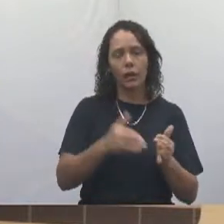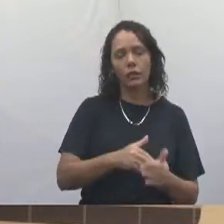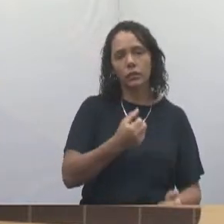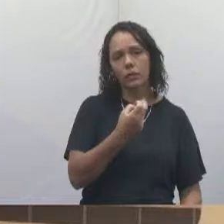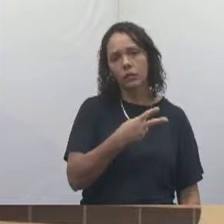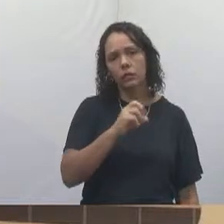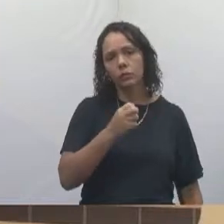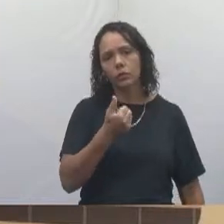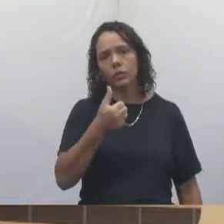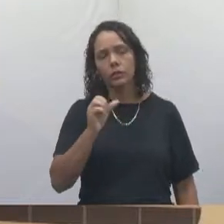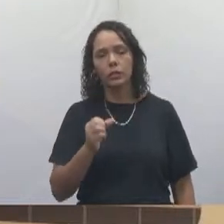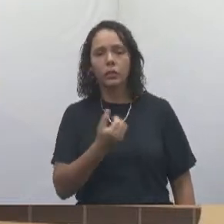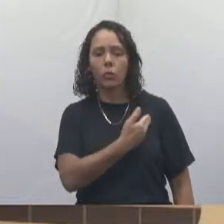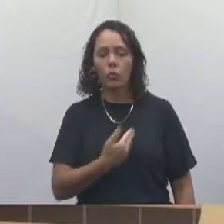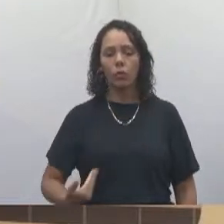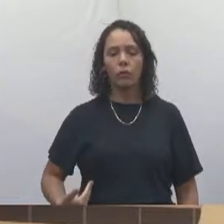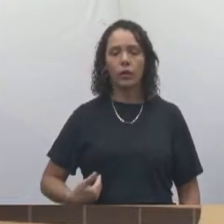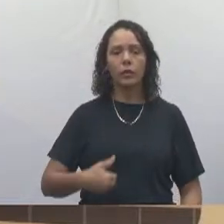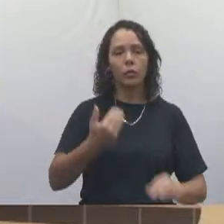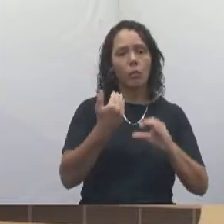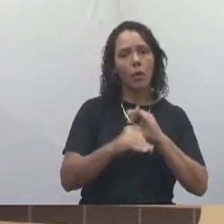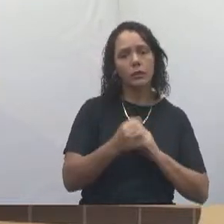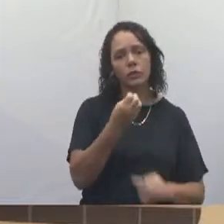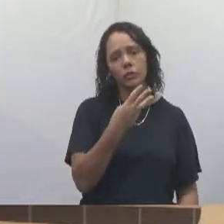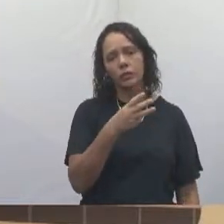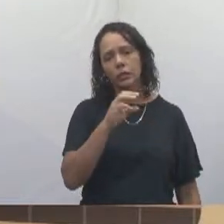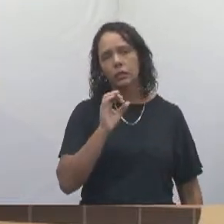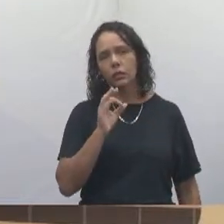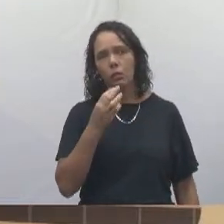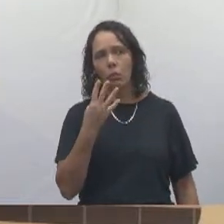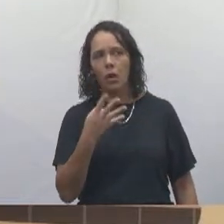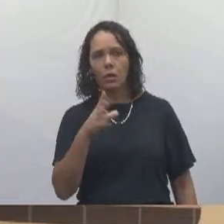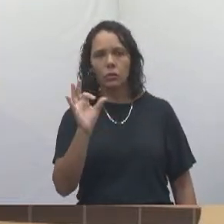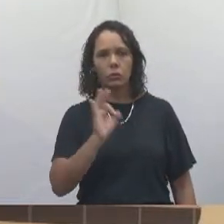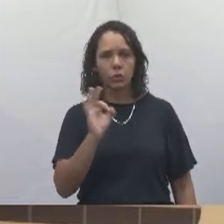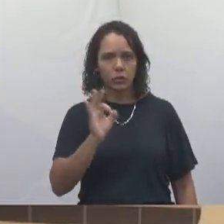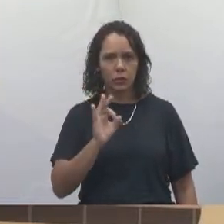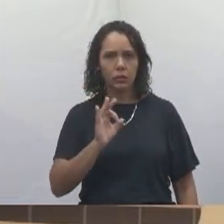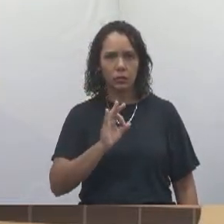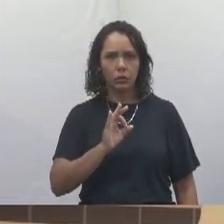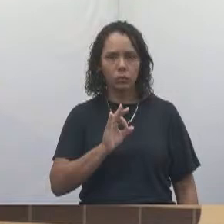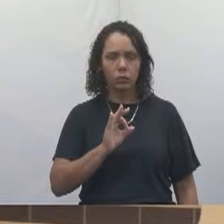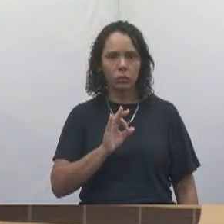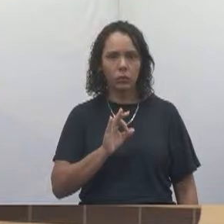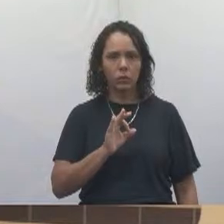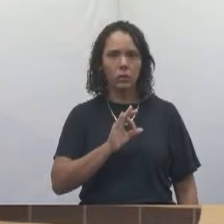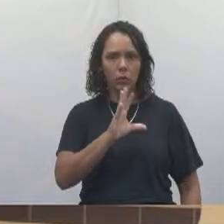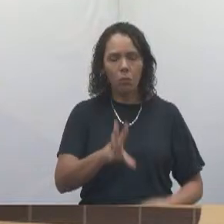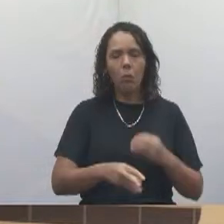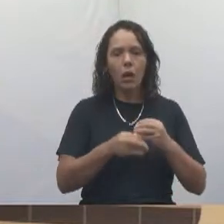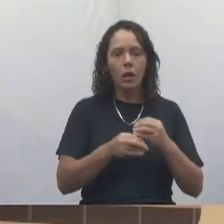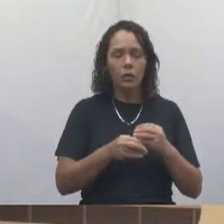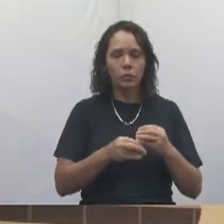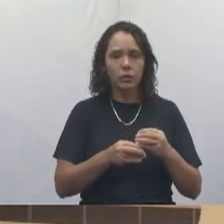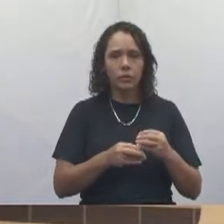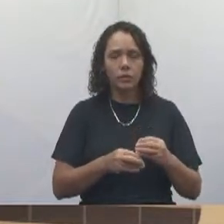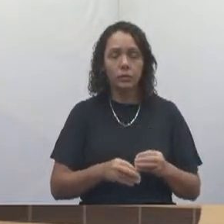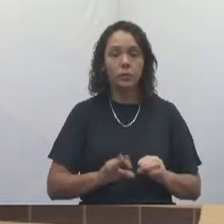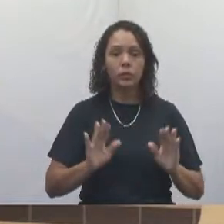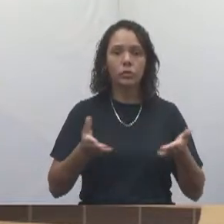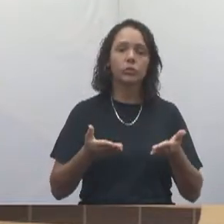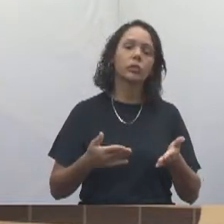2016, a União repassava de 3% a 4% do orçamento para emendas. 3% a 4%.